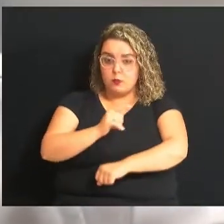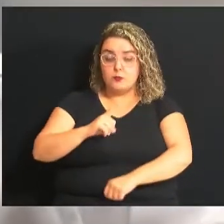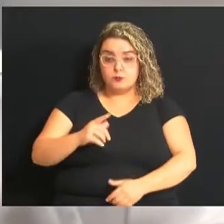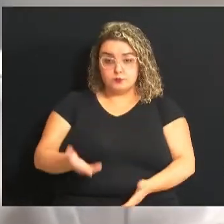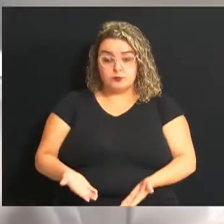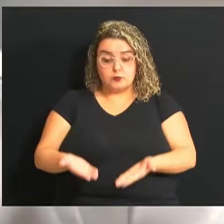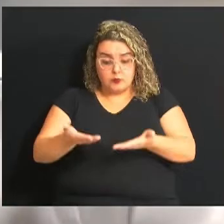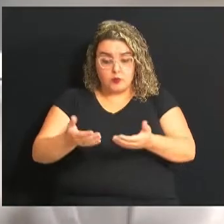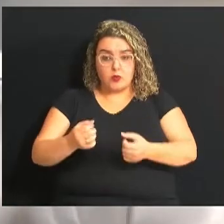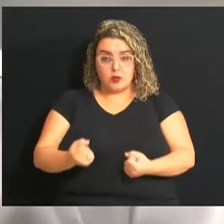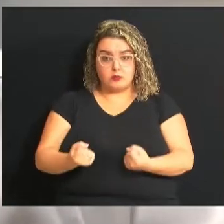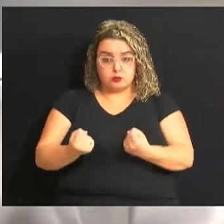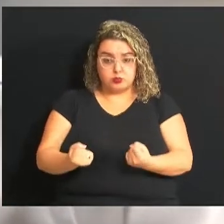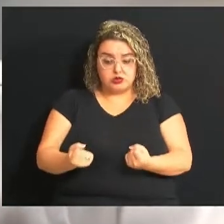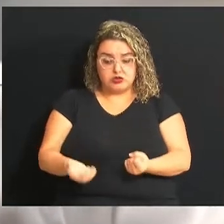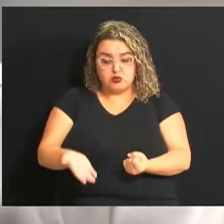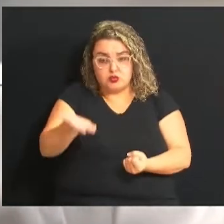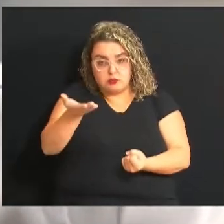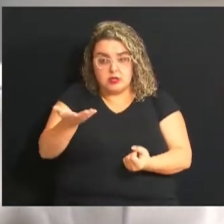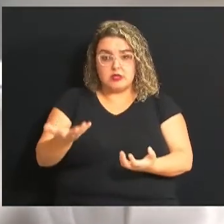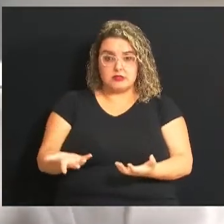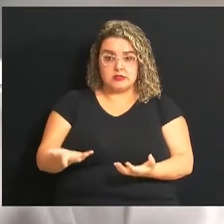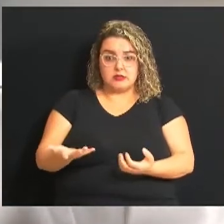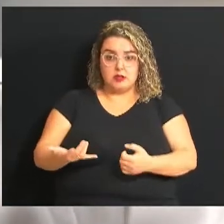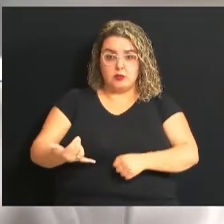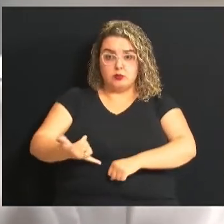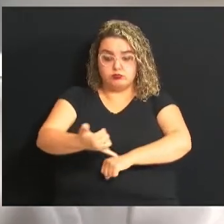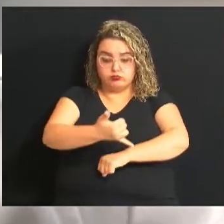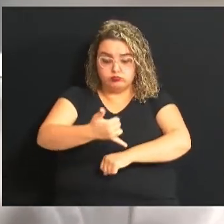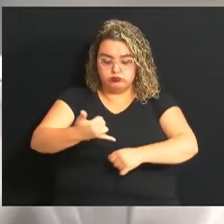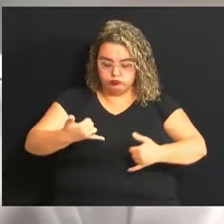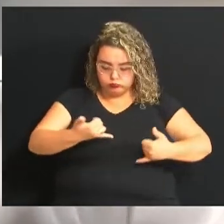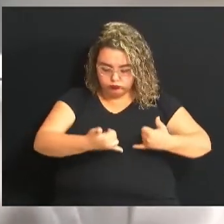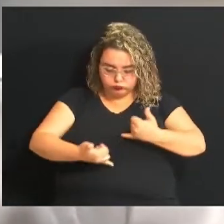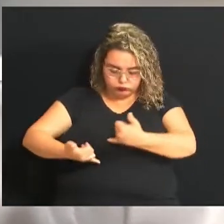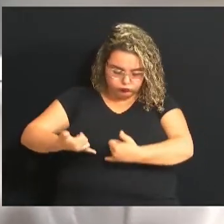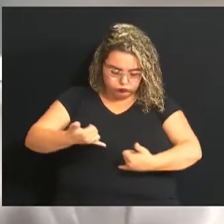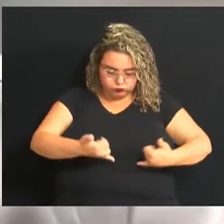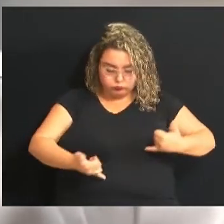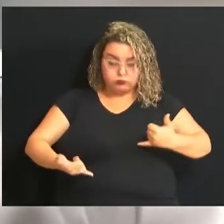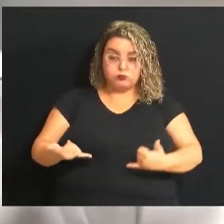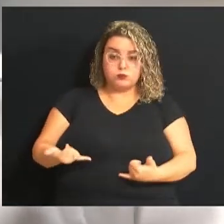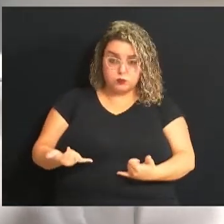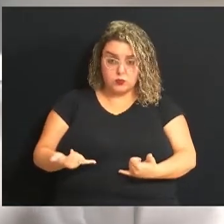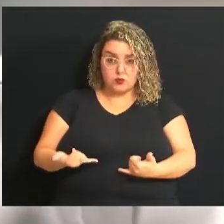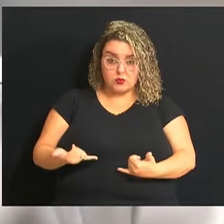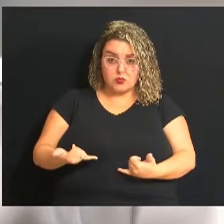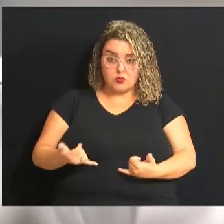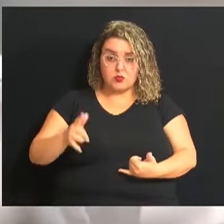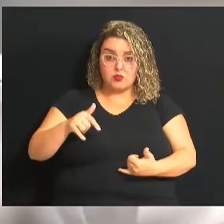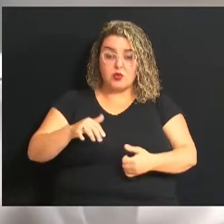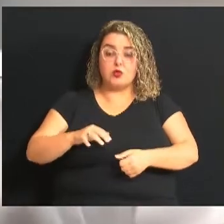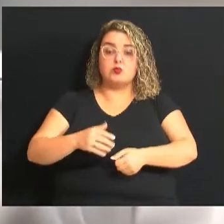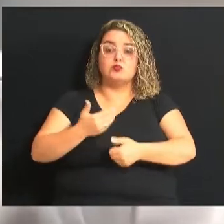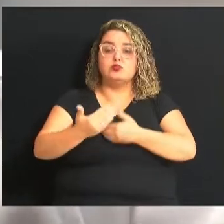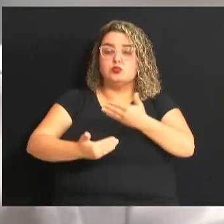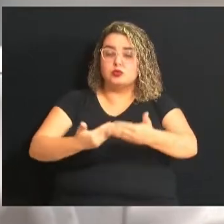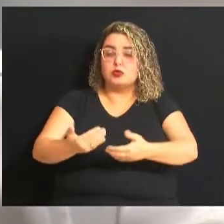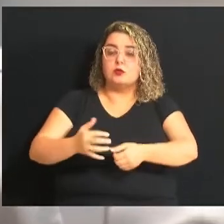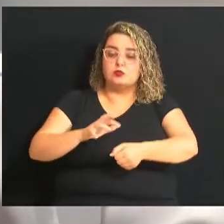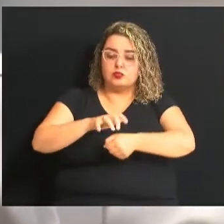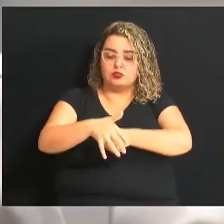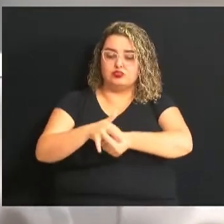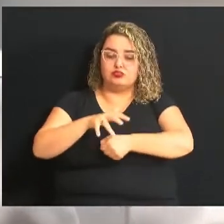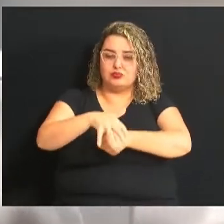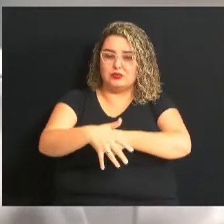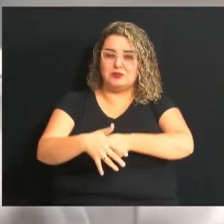peso, esse excesso de gordura por todo o corpo, ele provoca um processo inflamatório. Então, o